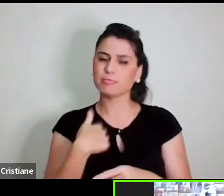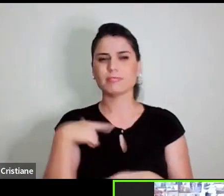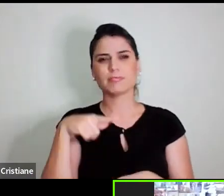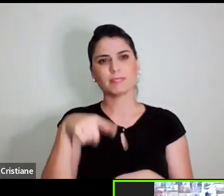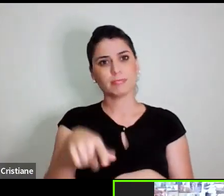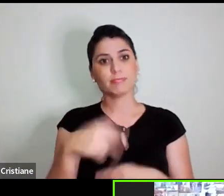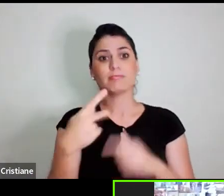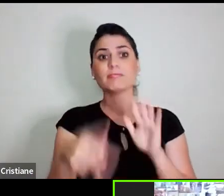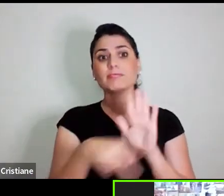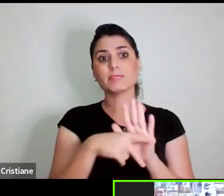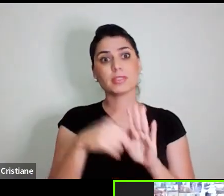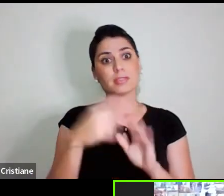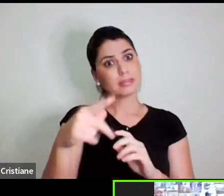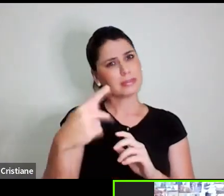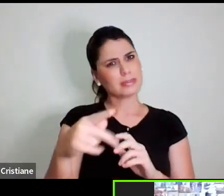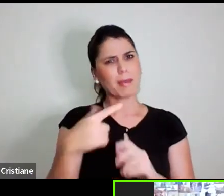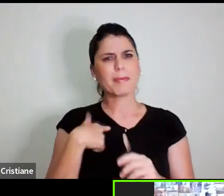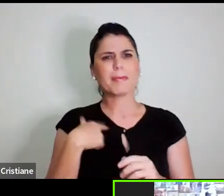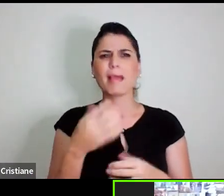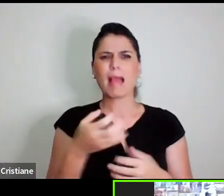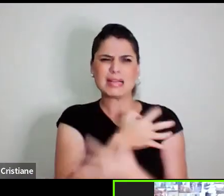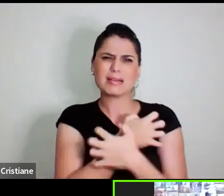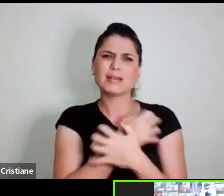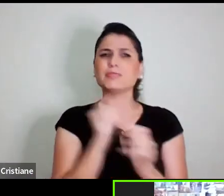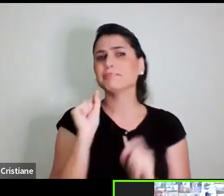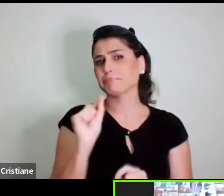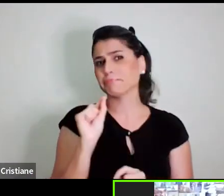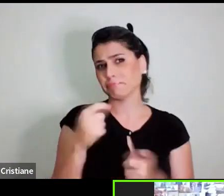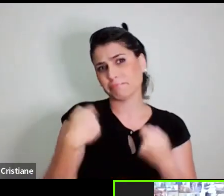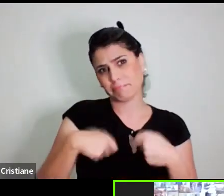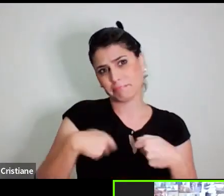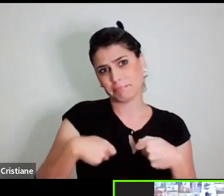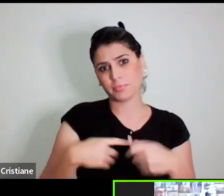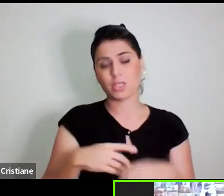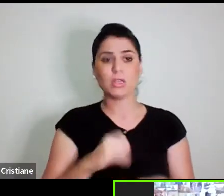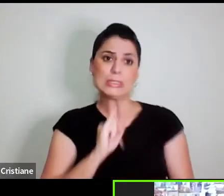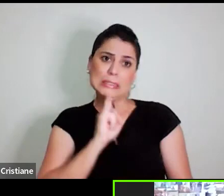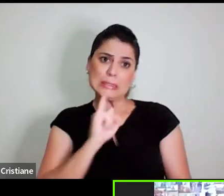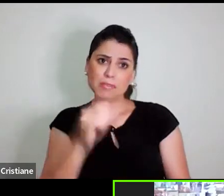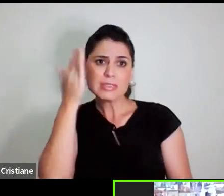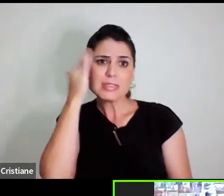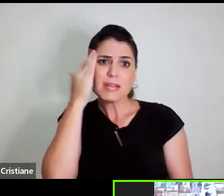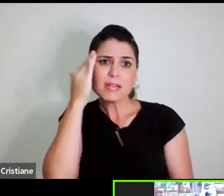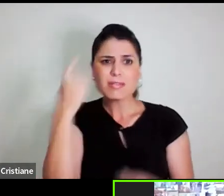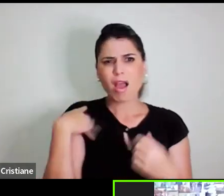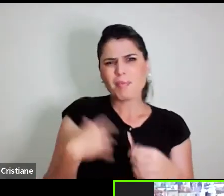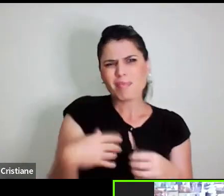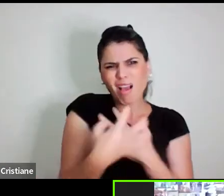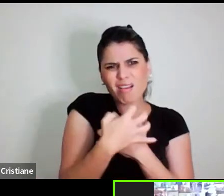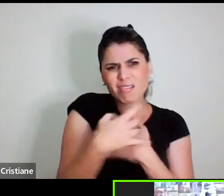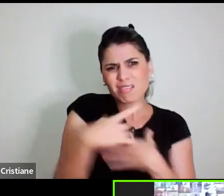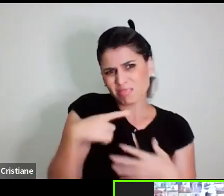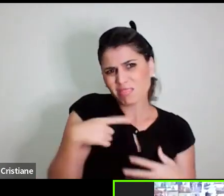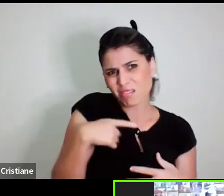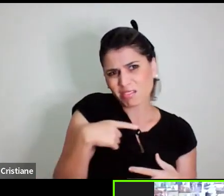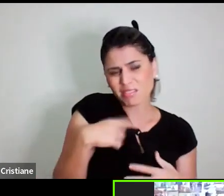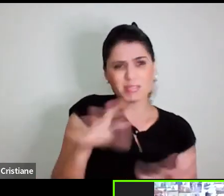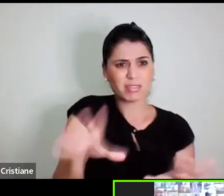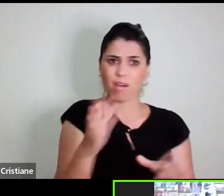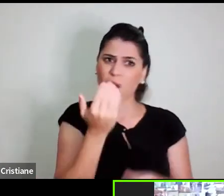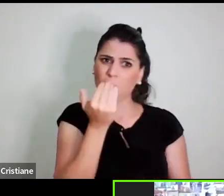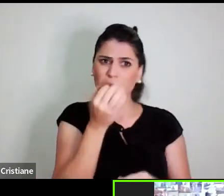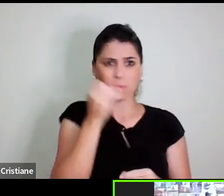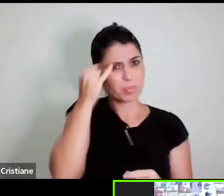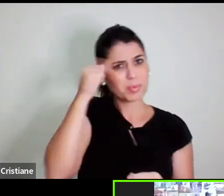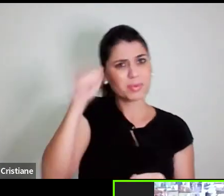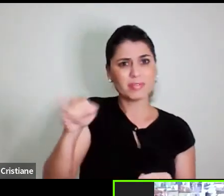falou, então, se você já sabe, você está com a solução nas suas mãos. Não coma. Os produtos que você tem alergia, você não come. O que é de usar por fora no